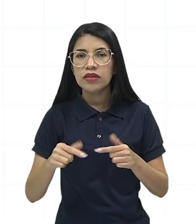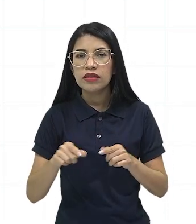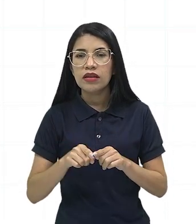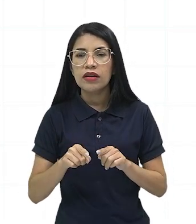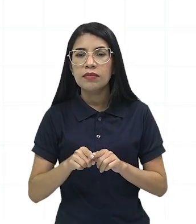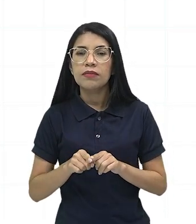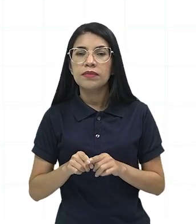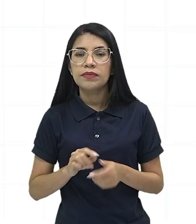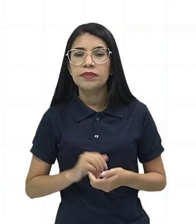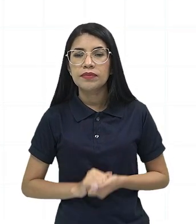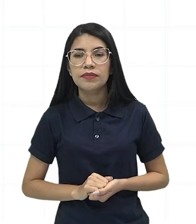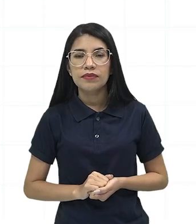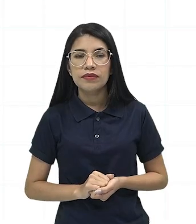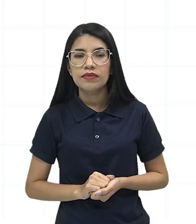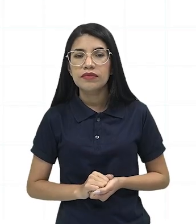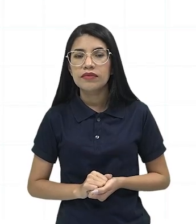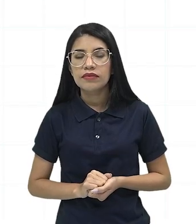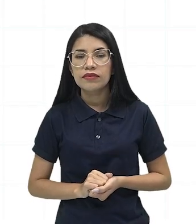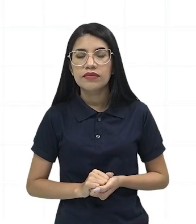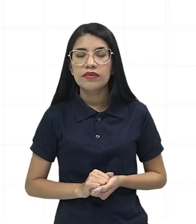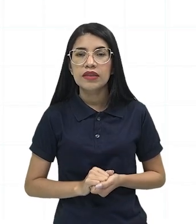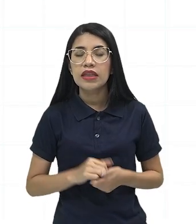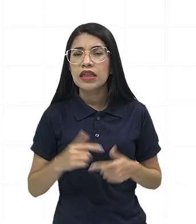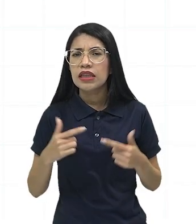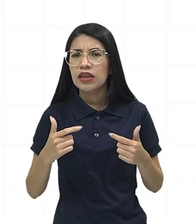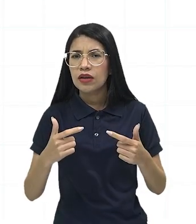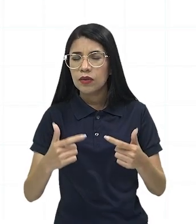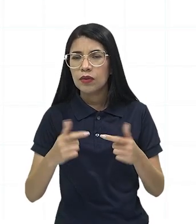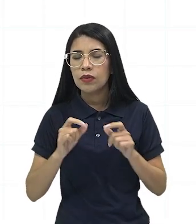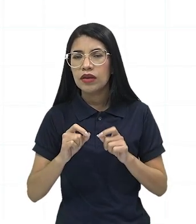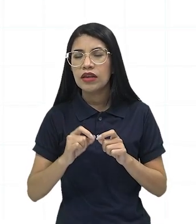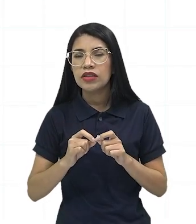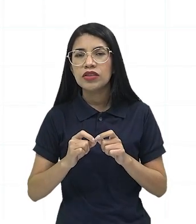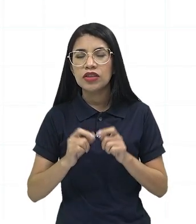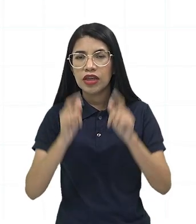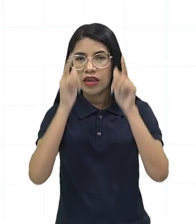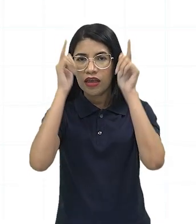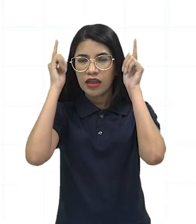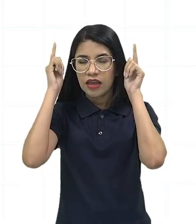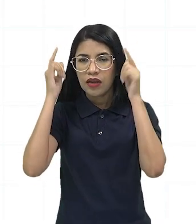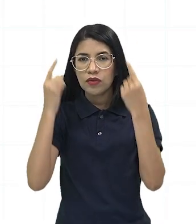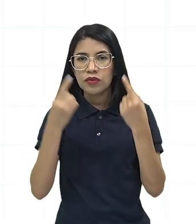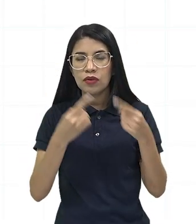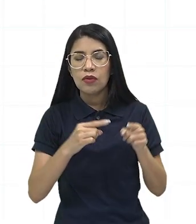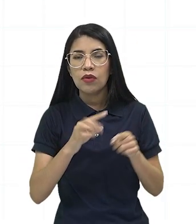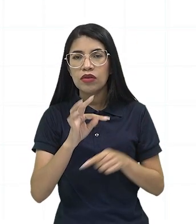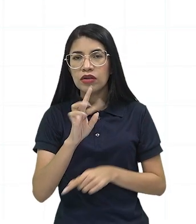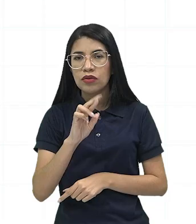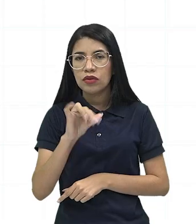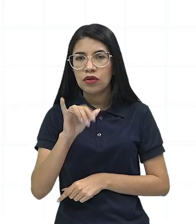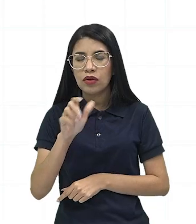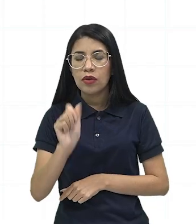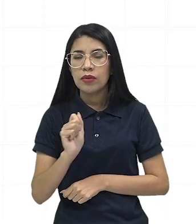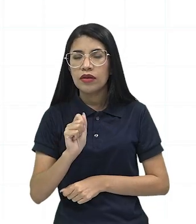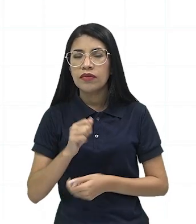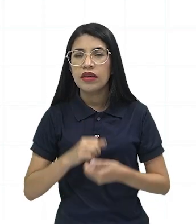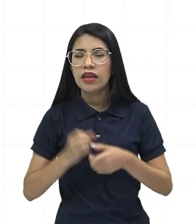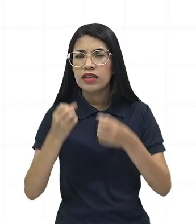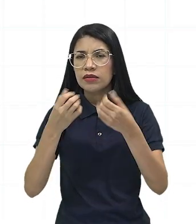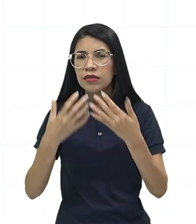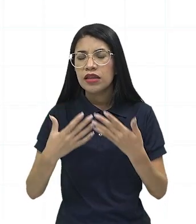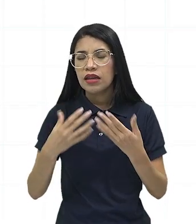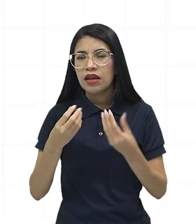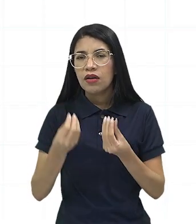e civilizações. Nós temos lá a batalha entre gregos e troianos, na Ilíada, que conta como se uma